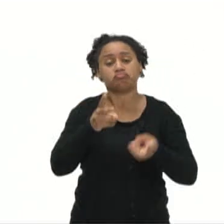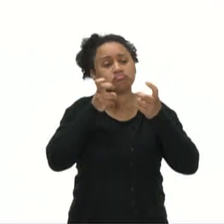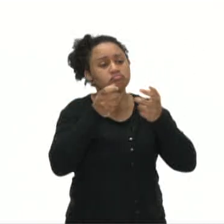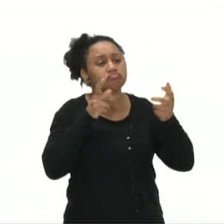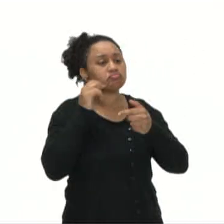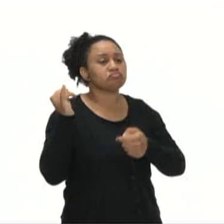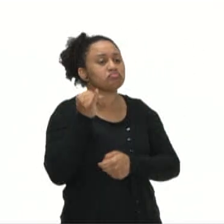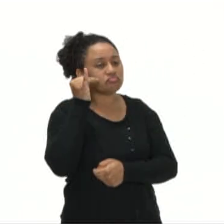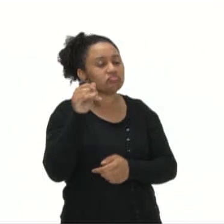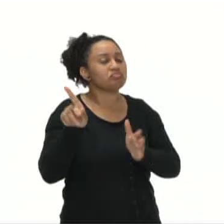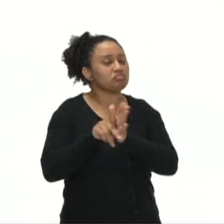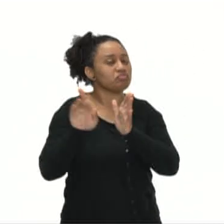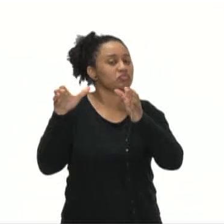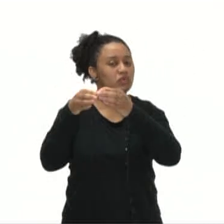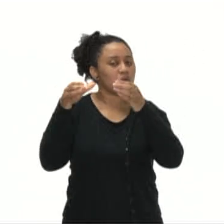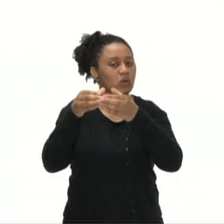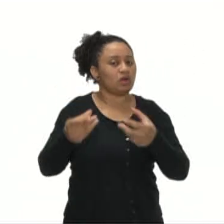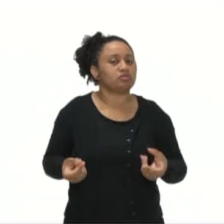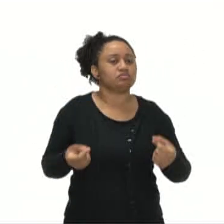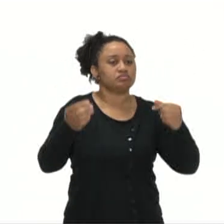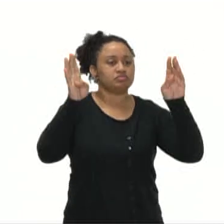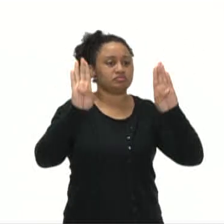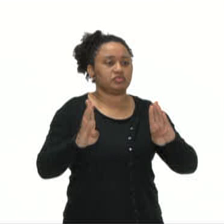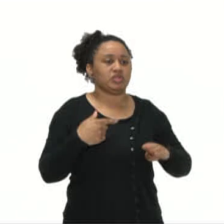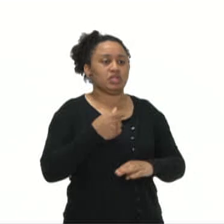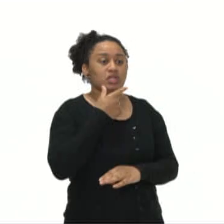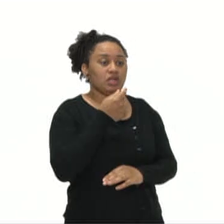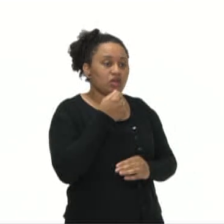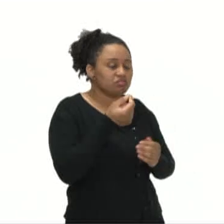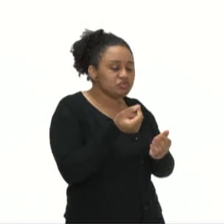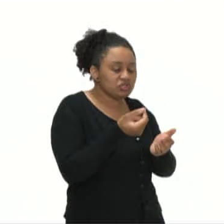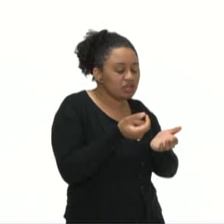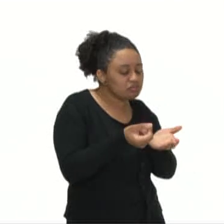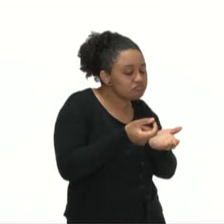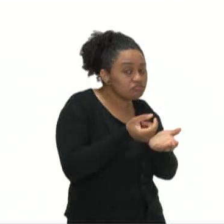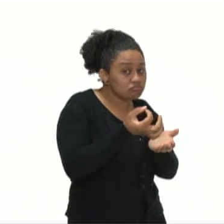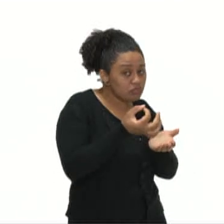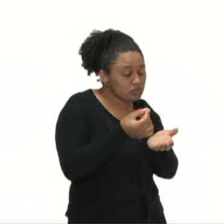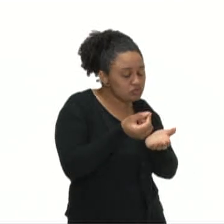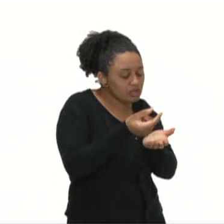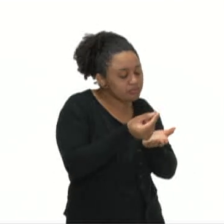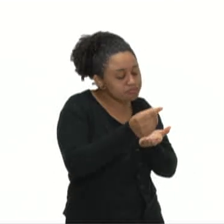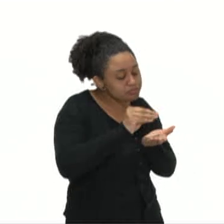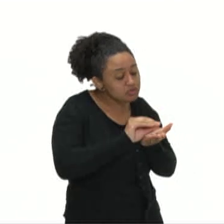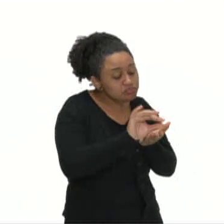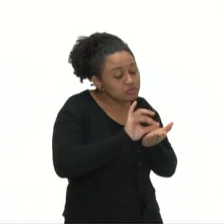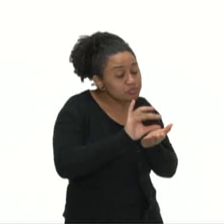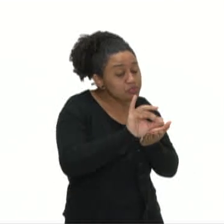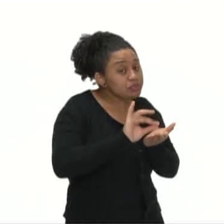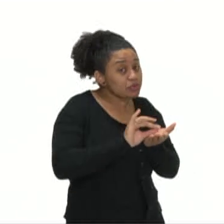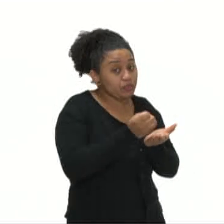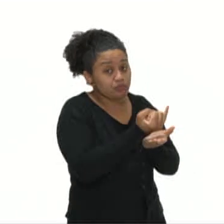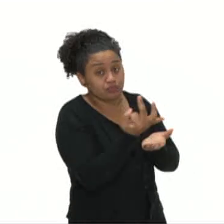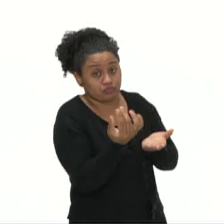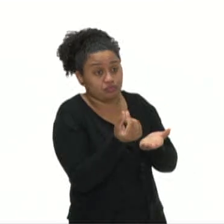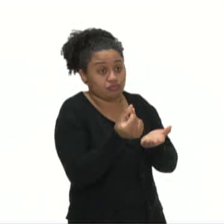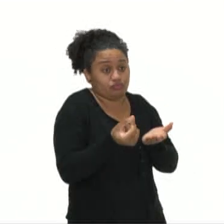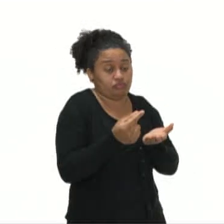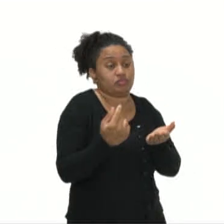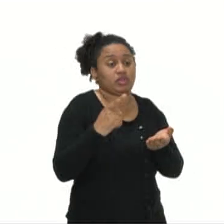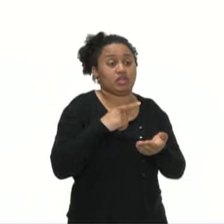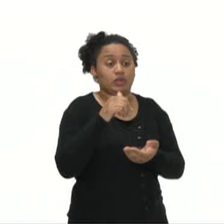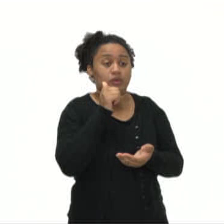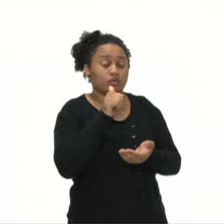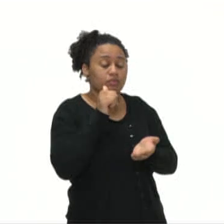pela burguesia, né? Então a gente vê um homem contando moedas, né, pessoal, o dinheiro, a questão do dinheiro, e uma mulher